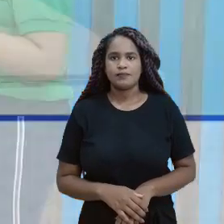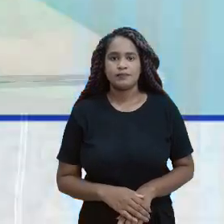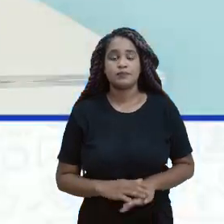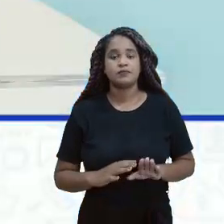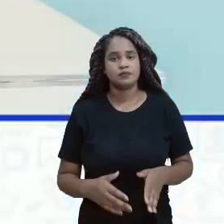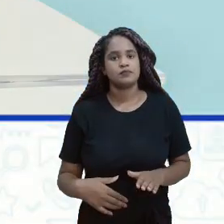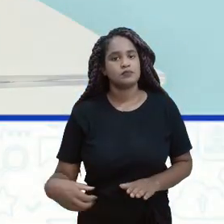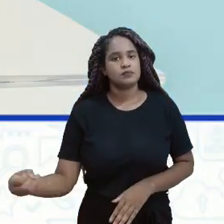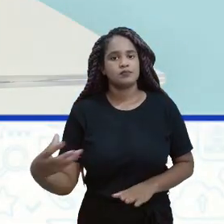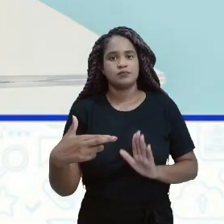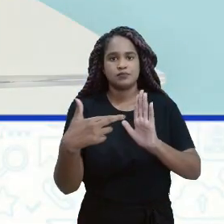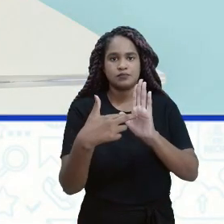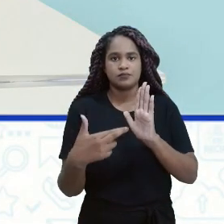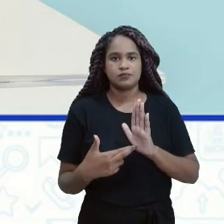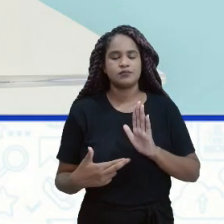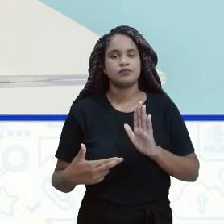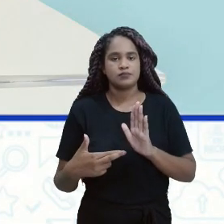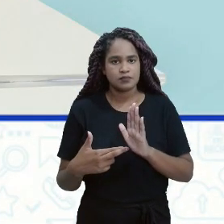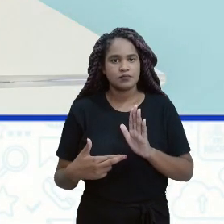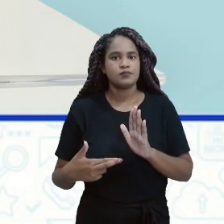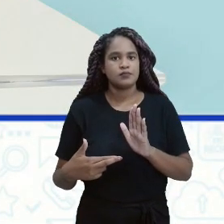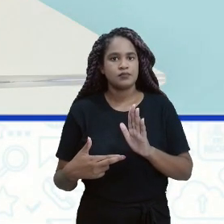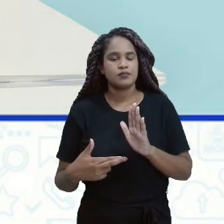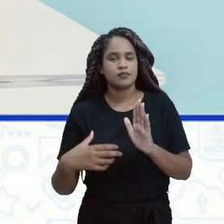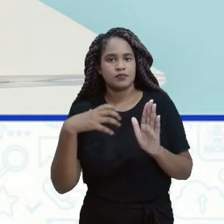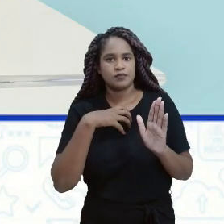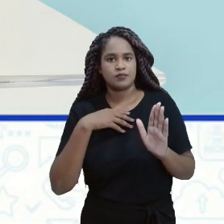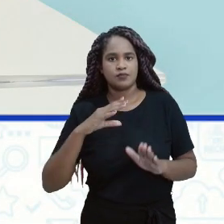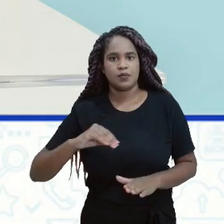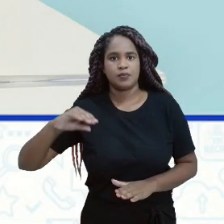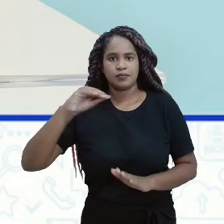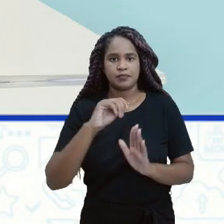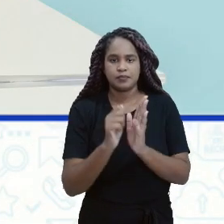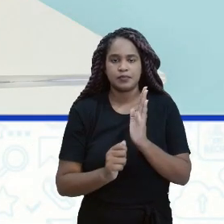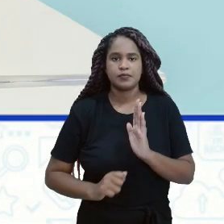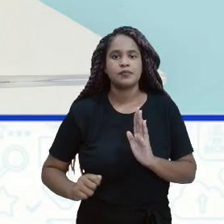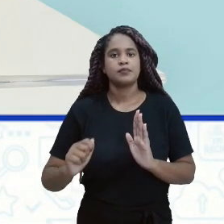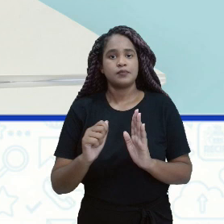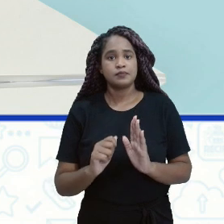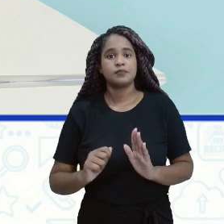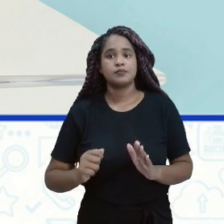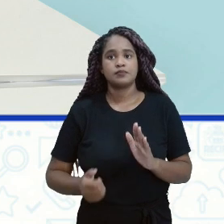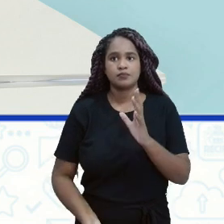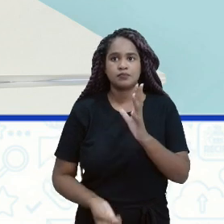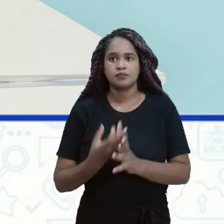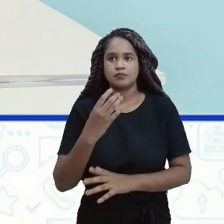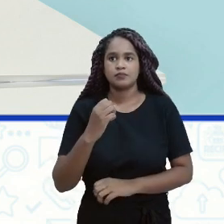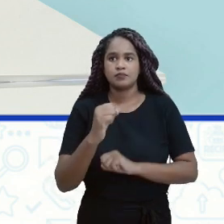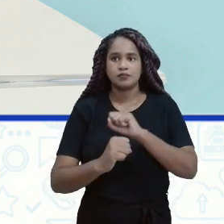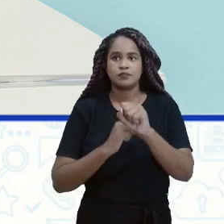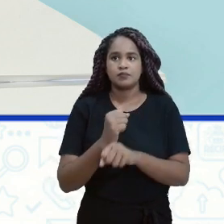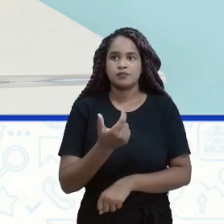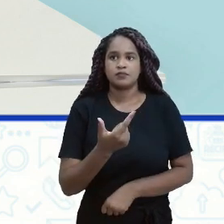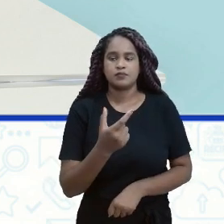O novo acordo ortográfico foi realizado em 2009, com prazo de adaptação até 2012, e